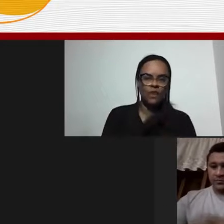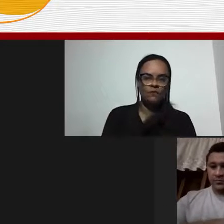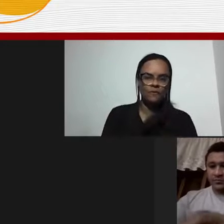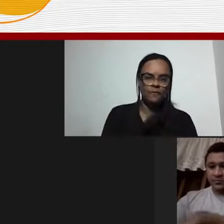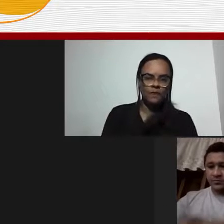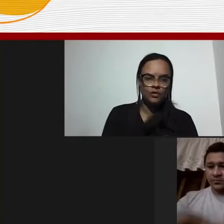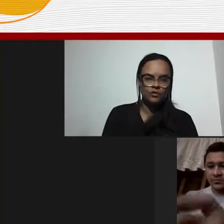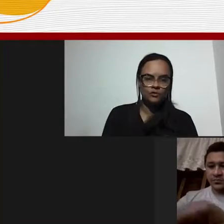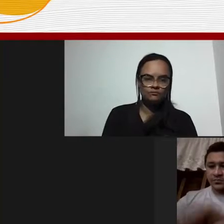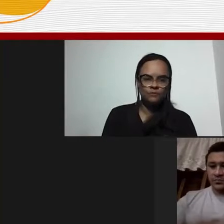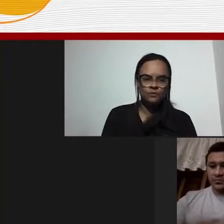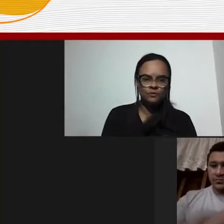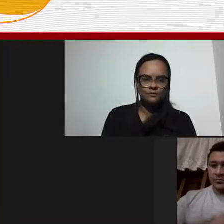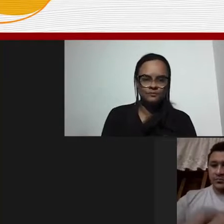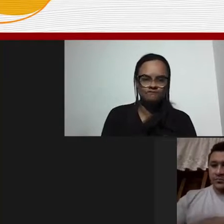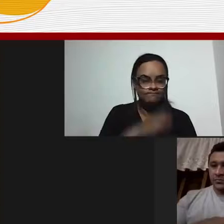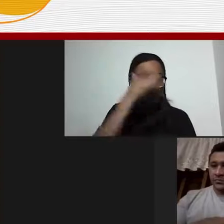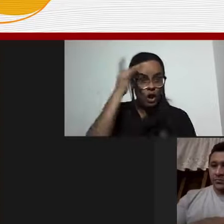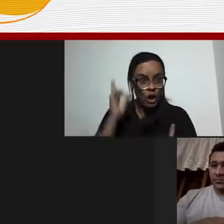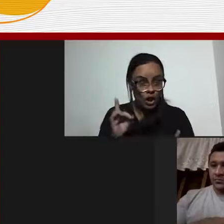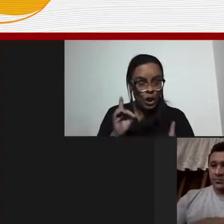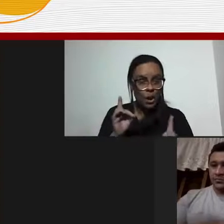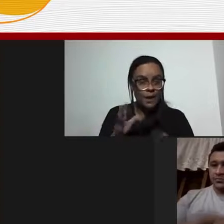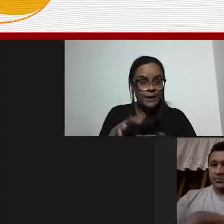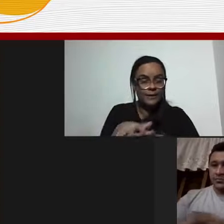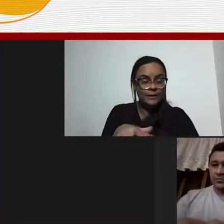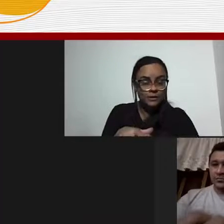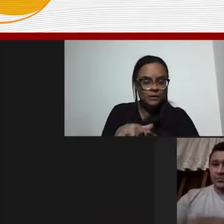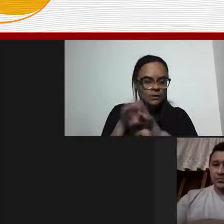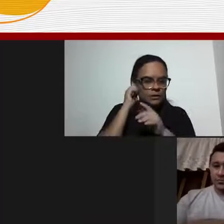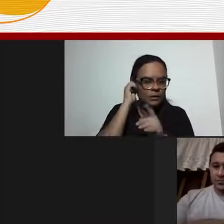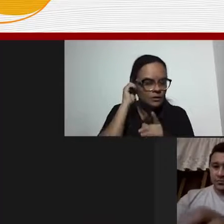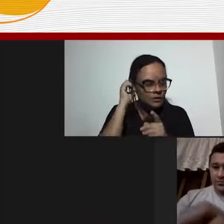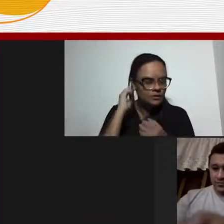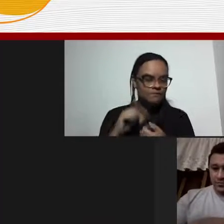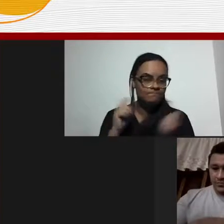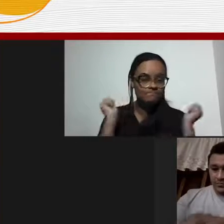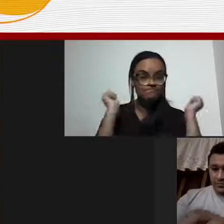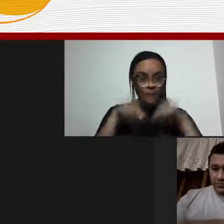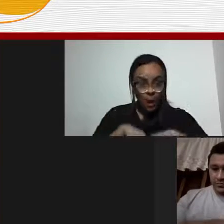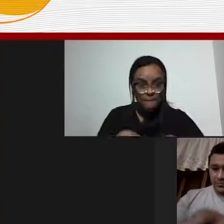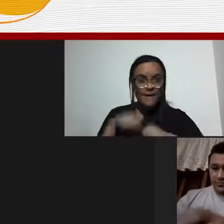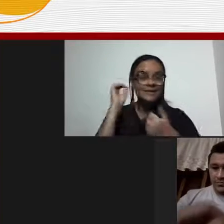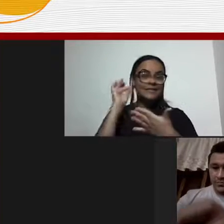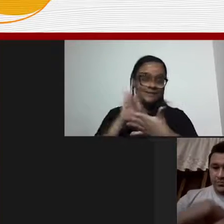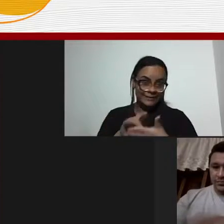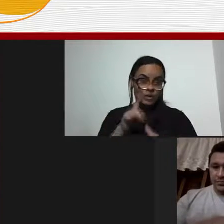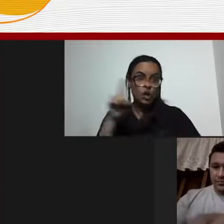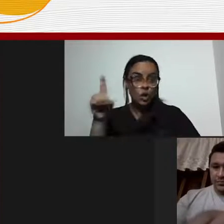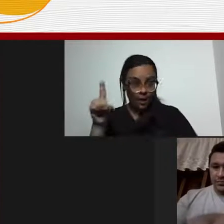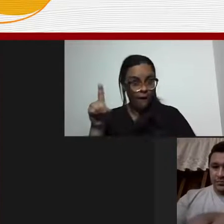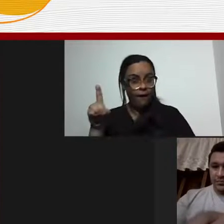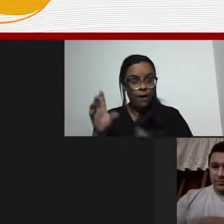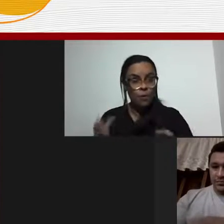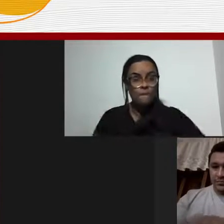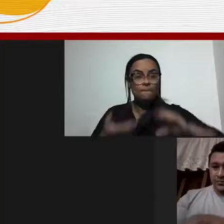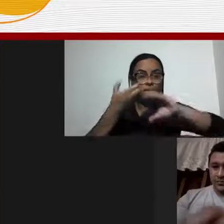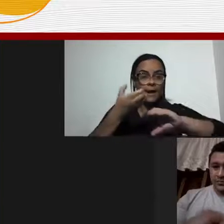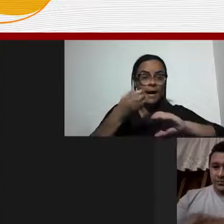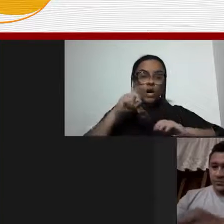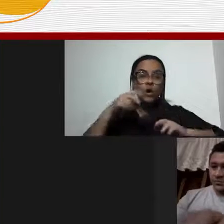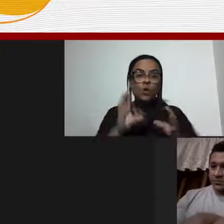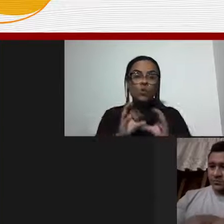isso. Colocar pessoas com deficiência que somos capazes para estar lá, sim, para nos